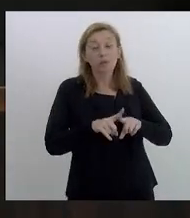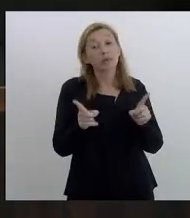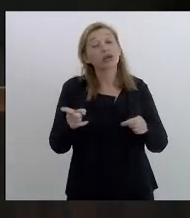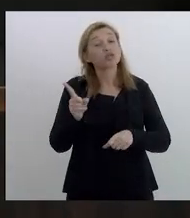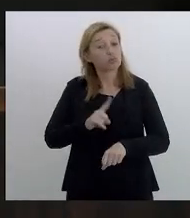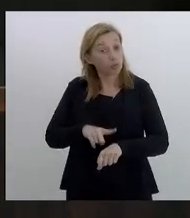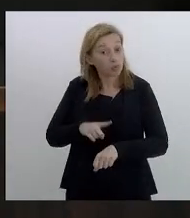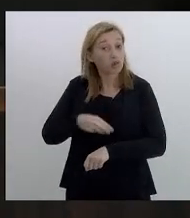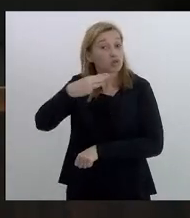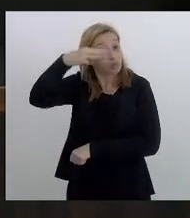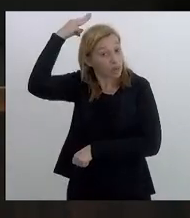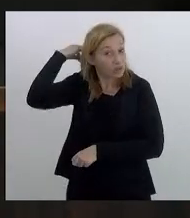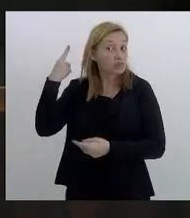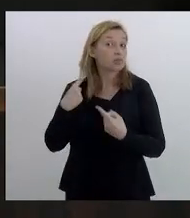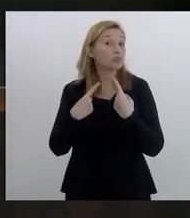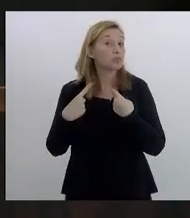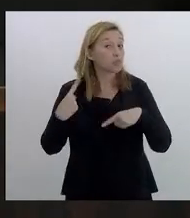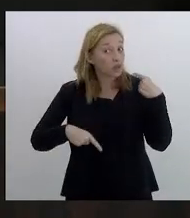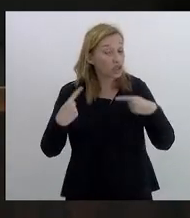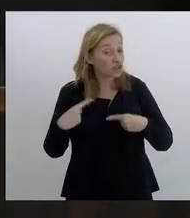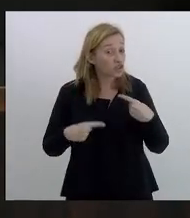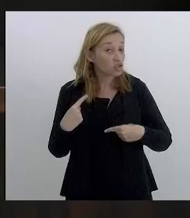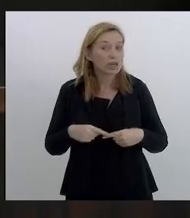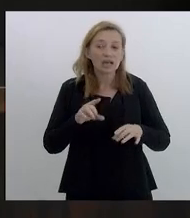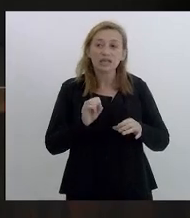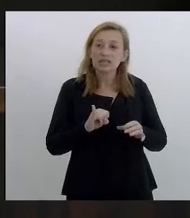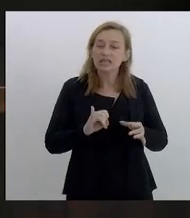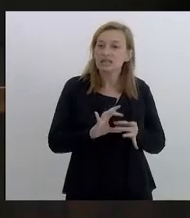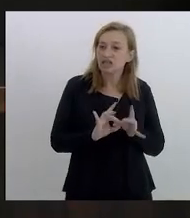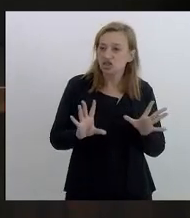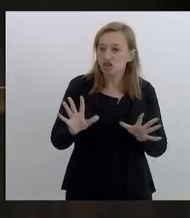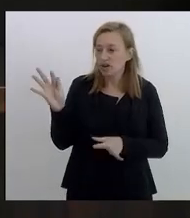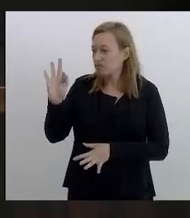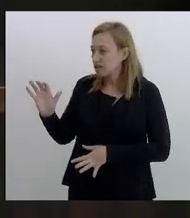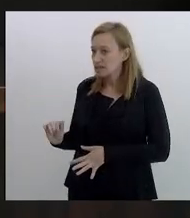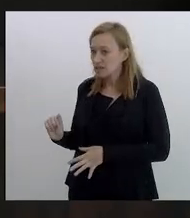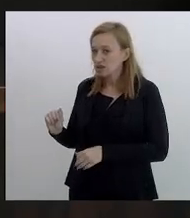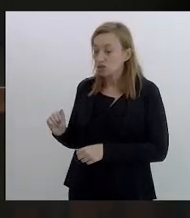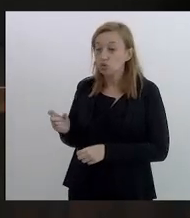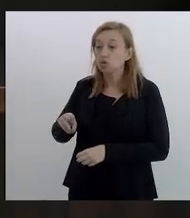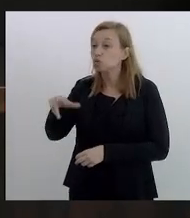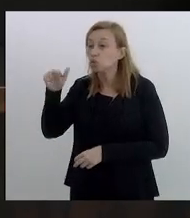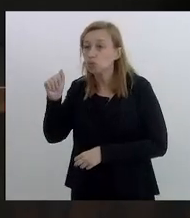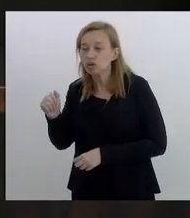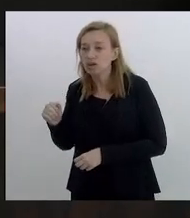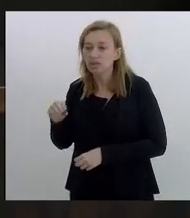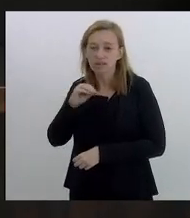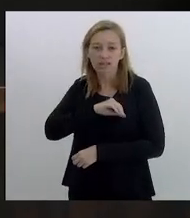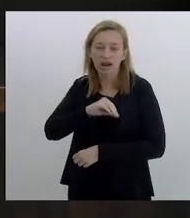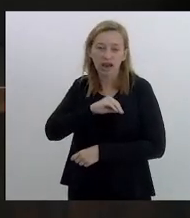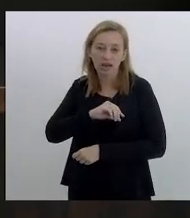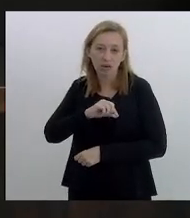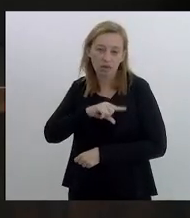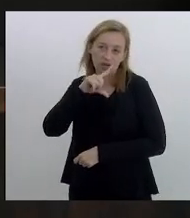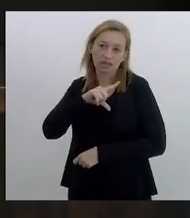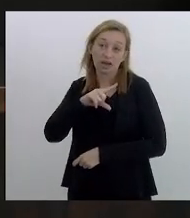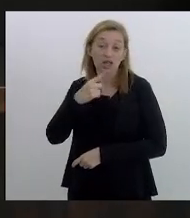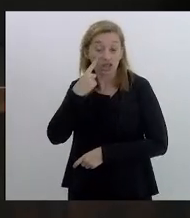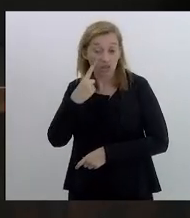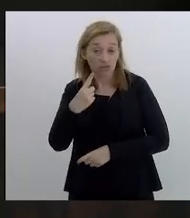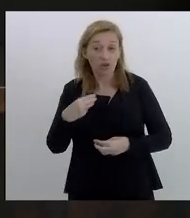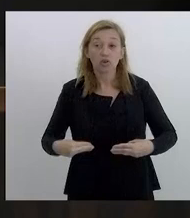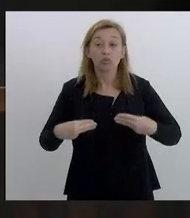momento, Márcio, que é política. Porque se deixar pela Fazenda, não vai conceder aumento nunca a ninguém. Haja visto o nosso